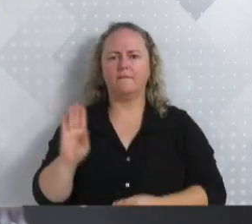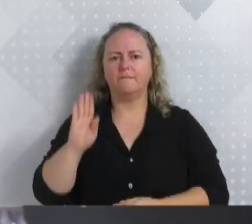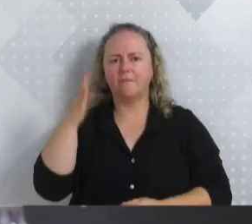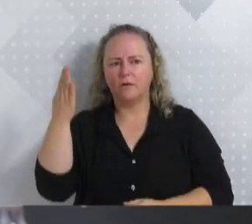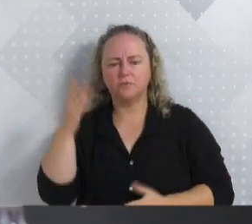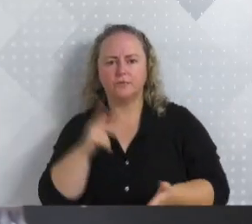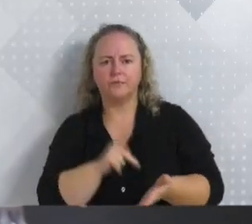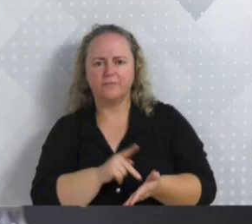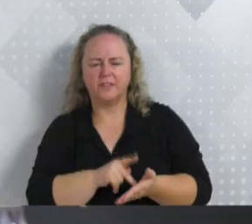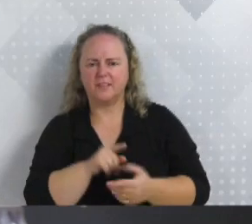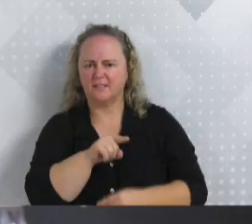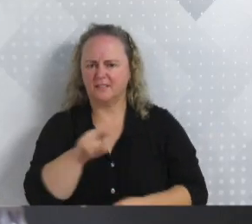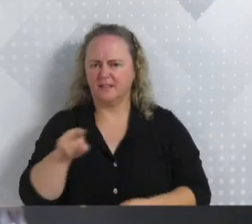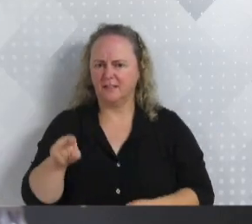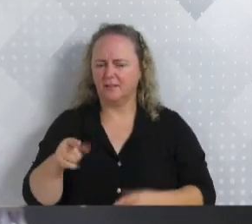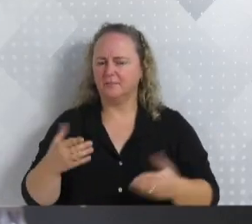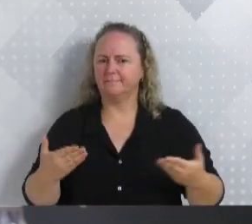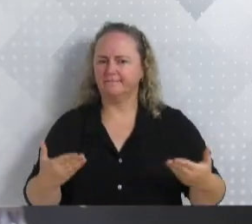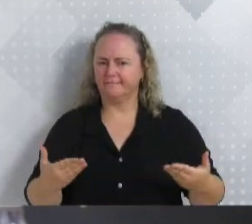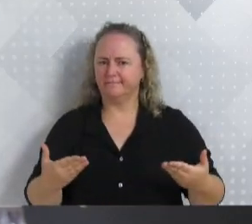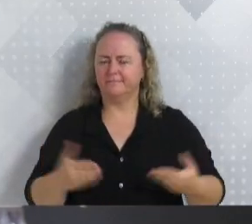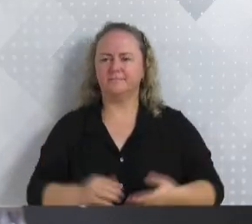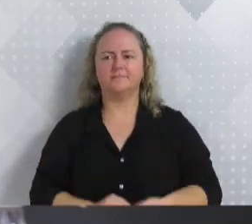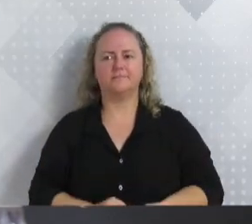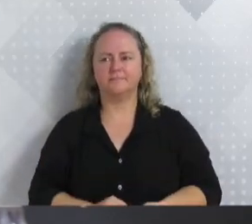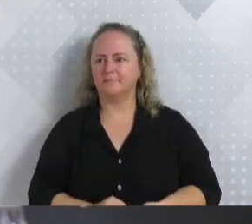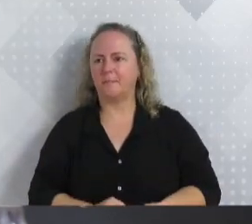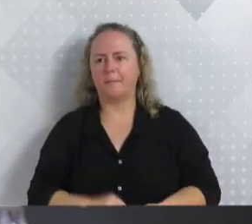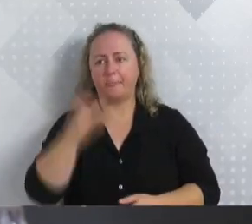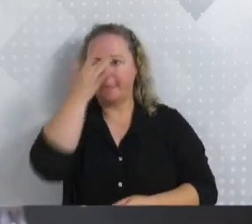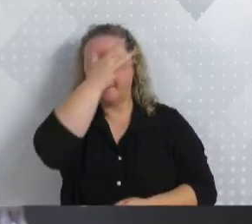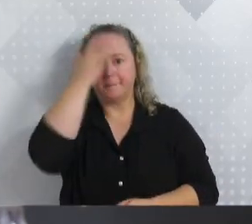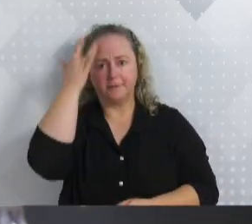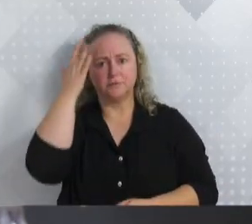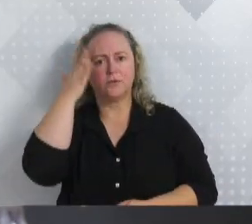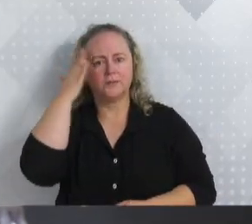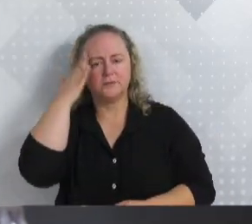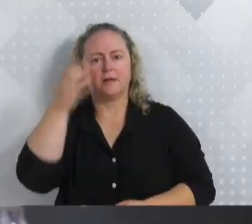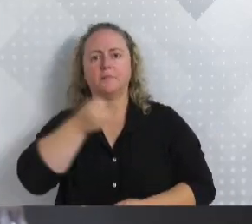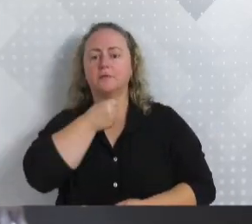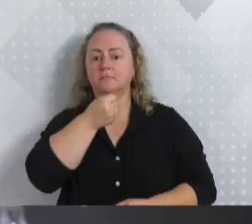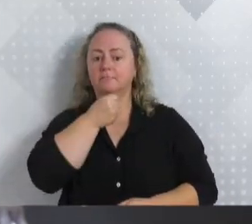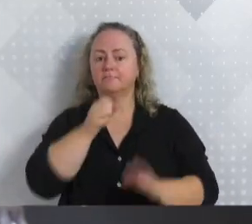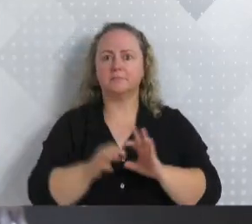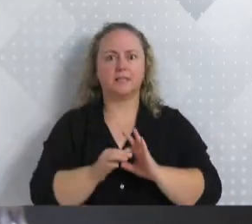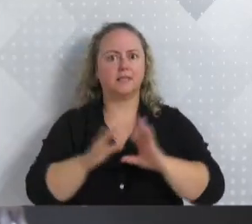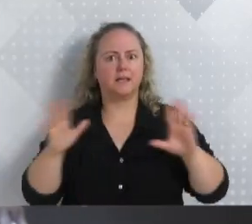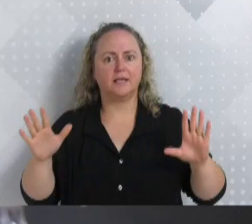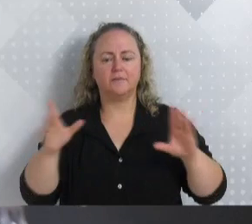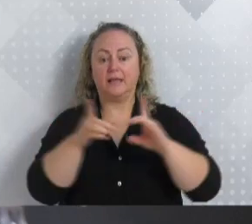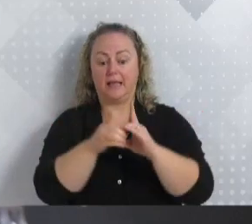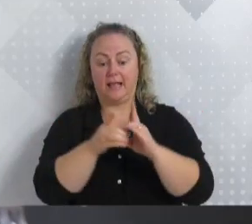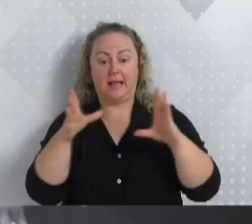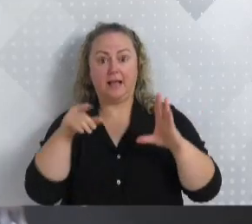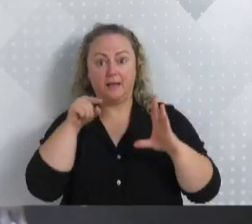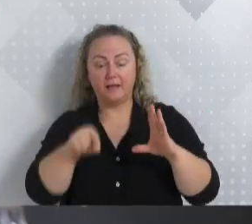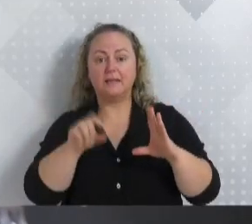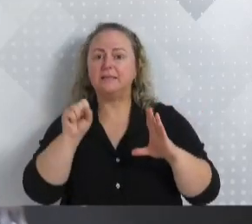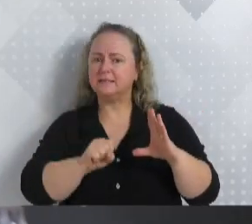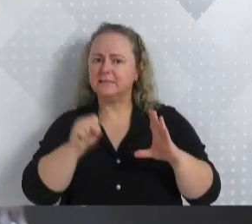verdadeiro. Isso cabe às pessoas, cabe ao jornalismo livre. Democracia é isso,